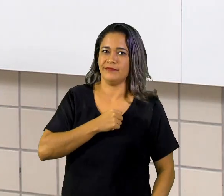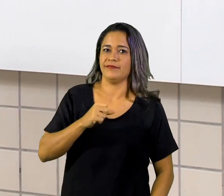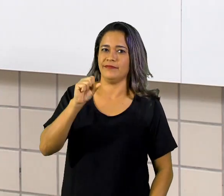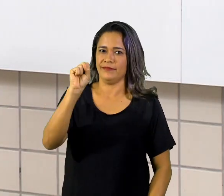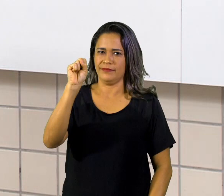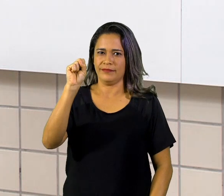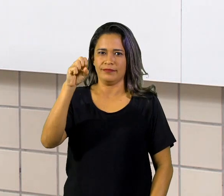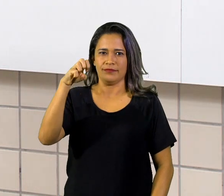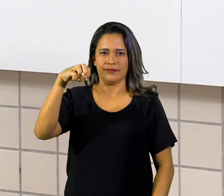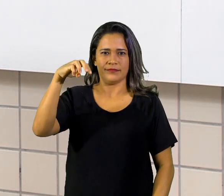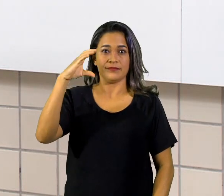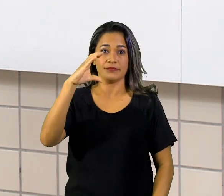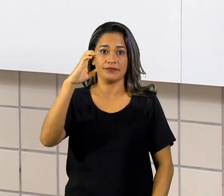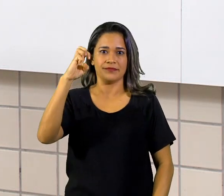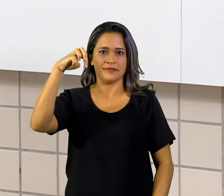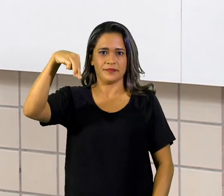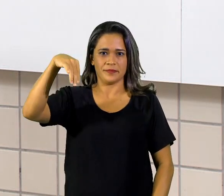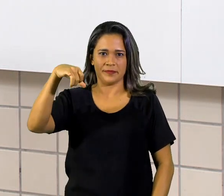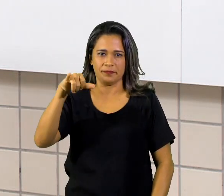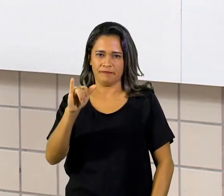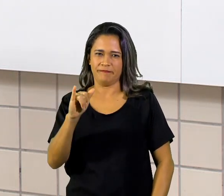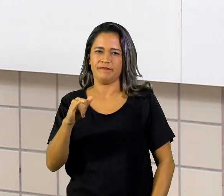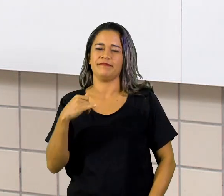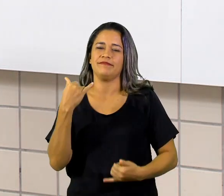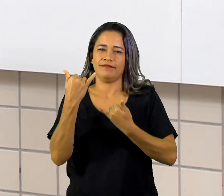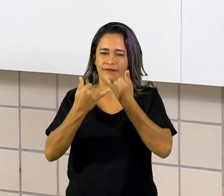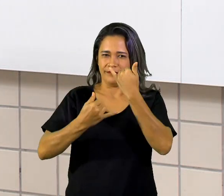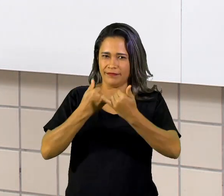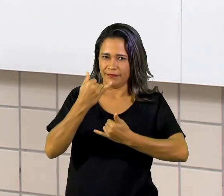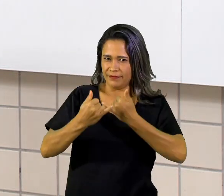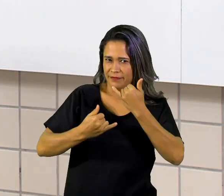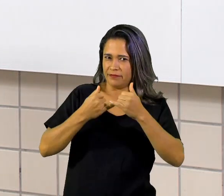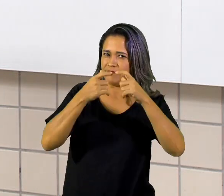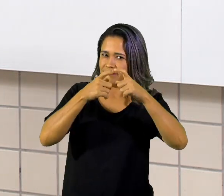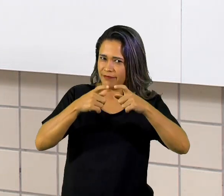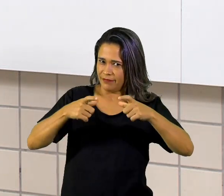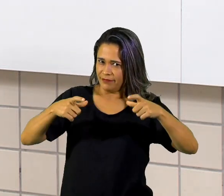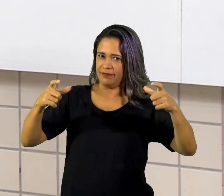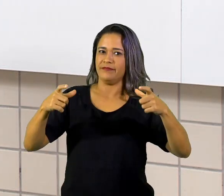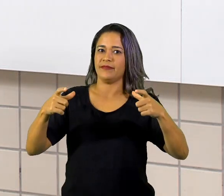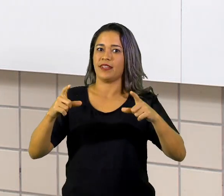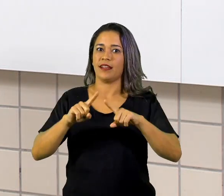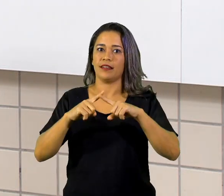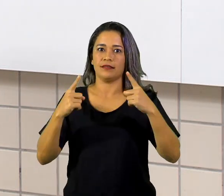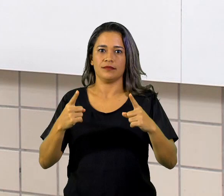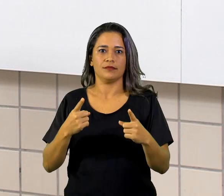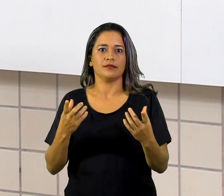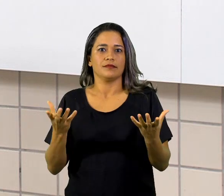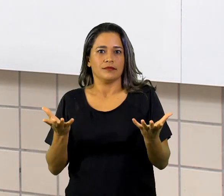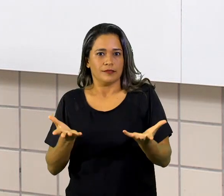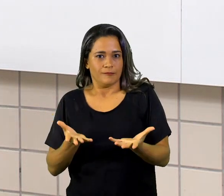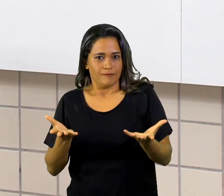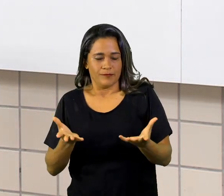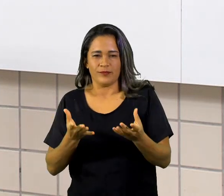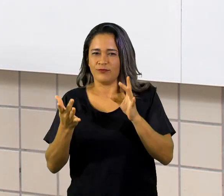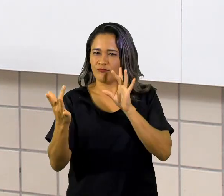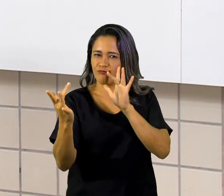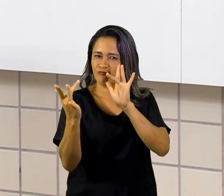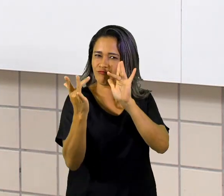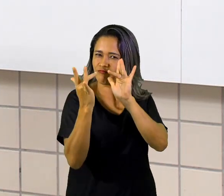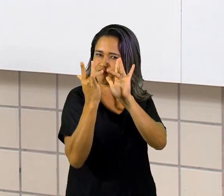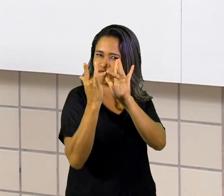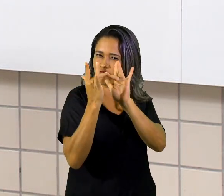das brincadeiras, dos momentos é grande. Mas esta é uma forma de nos conectarmos e